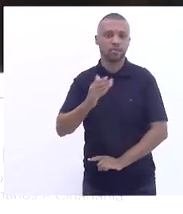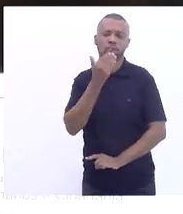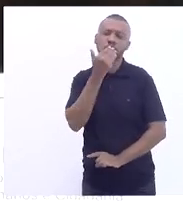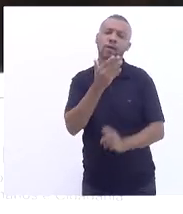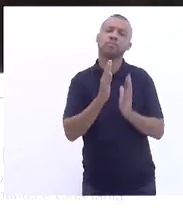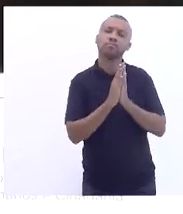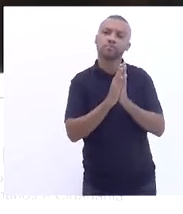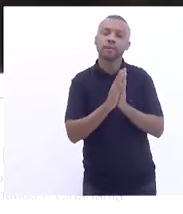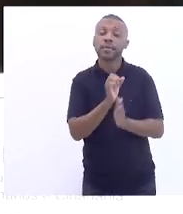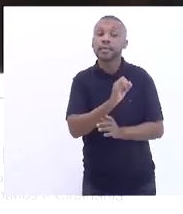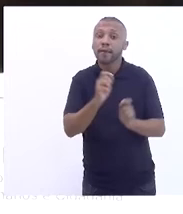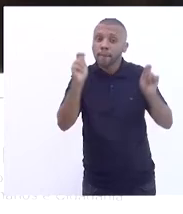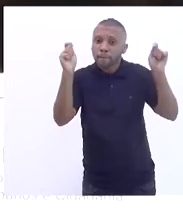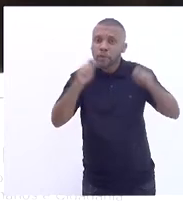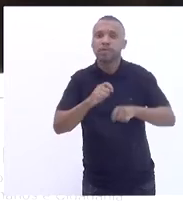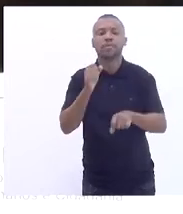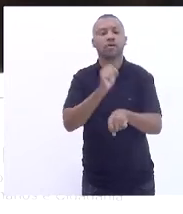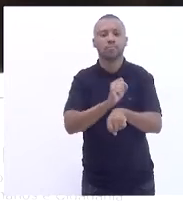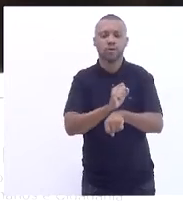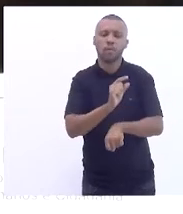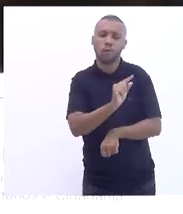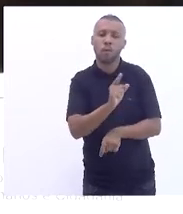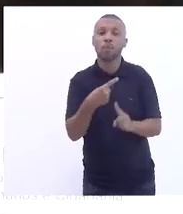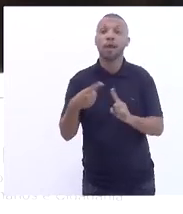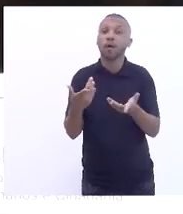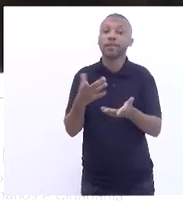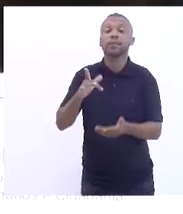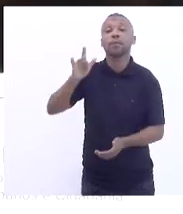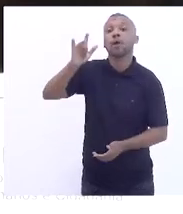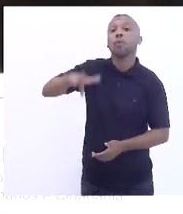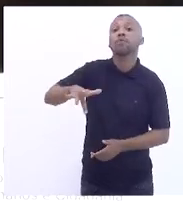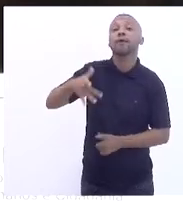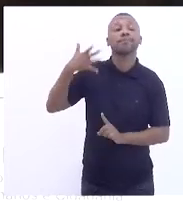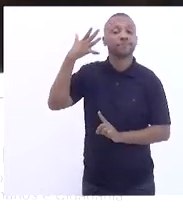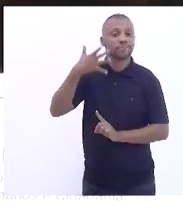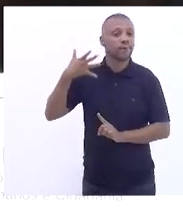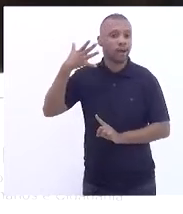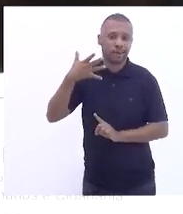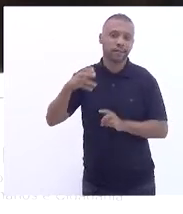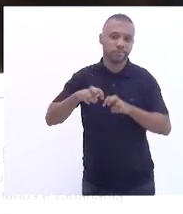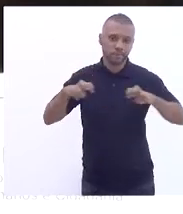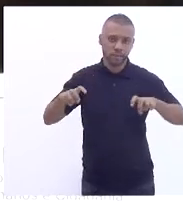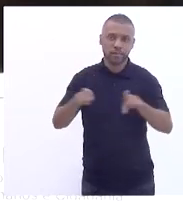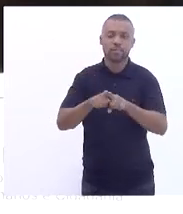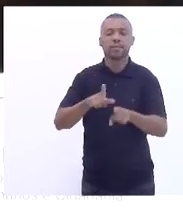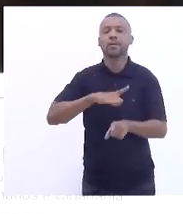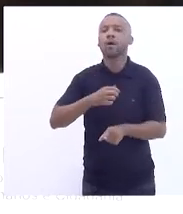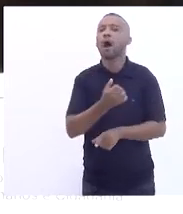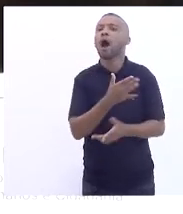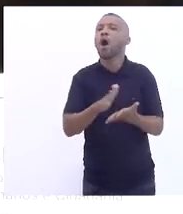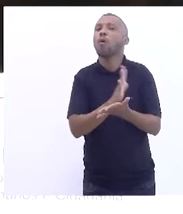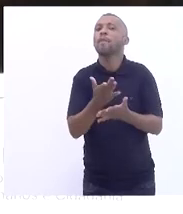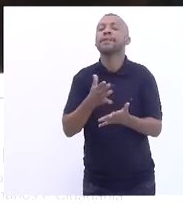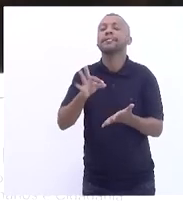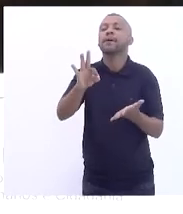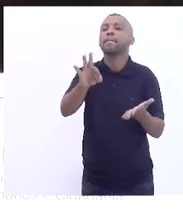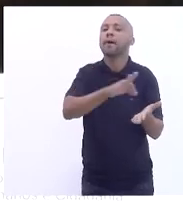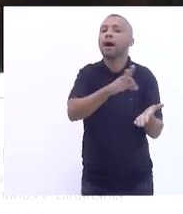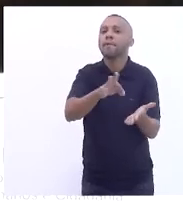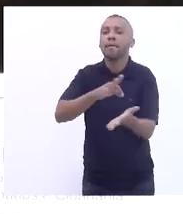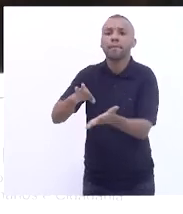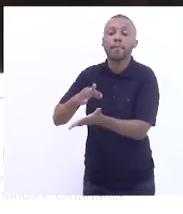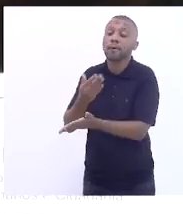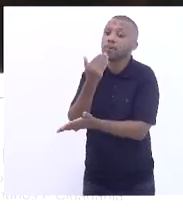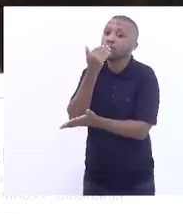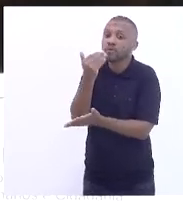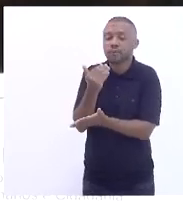possível aguardar que agora temos uma última fala da mesa e temos algumas inscrições aqui eu vou ser um